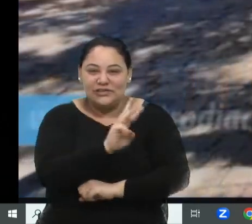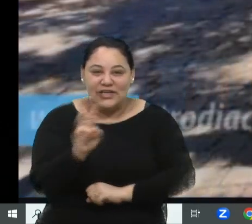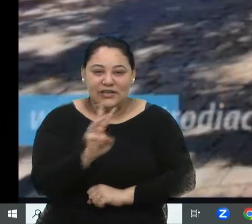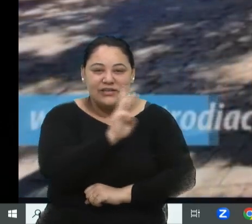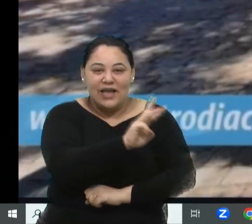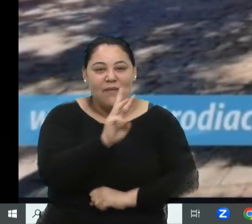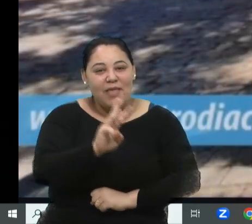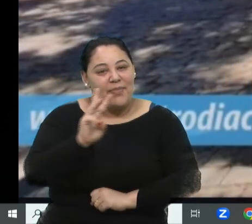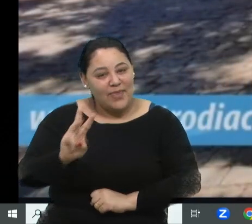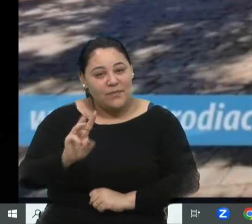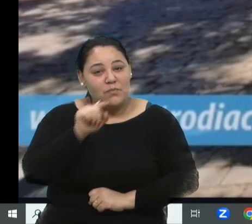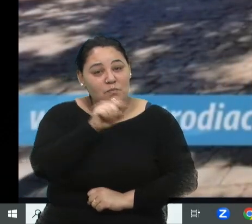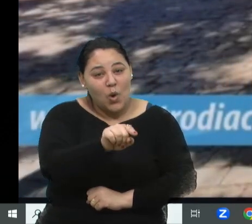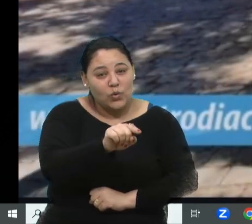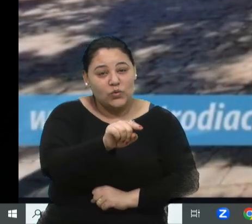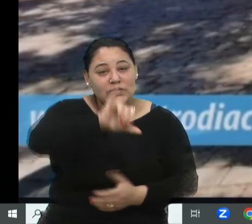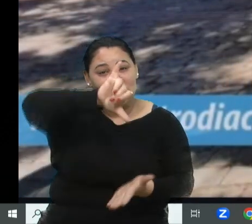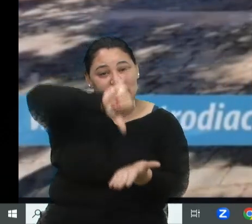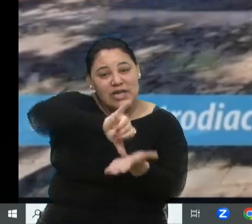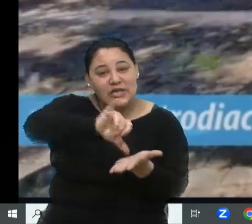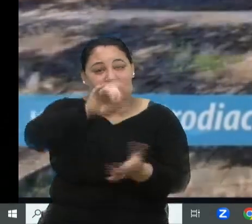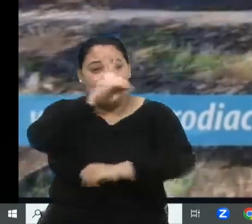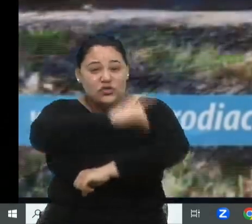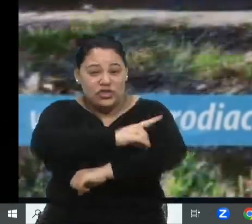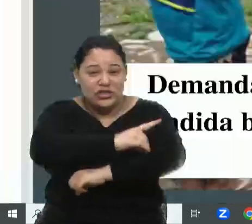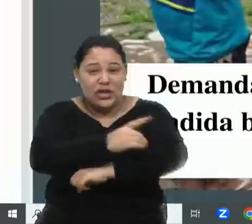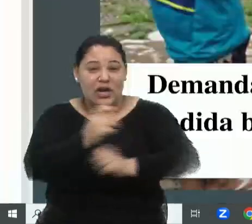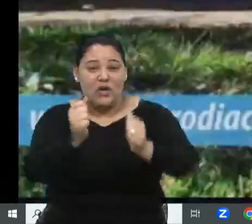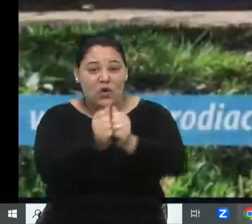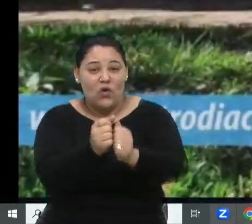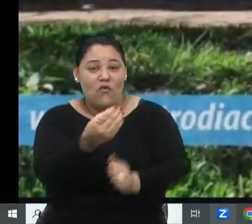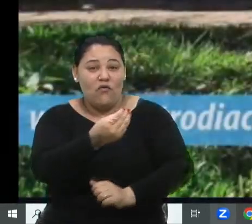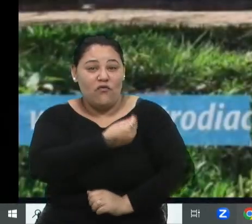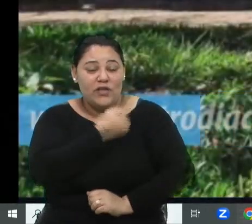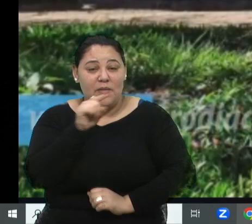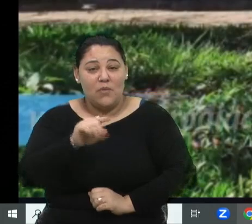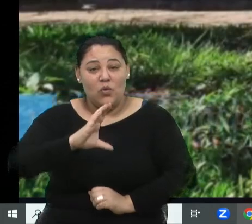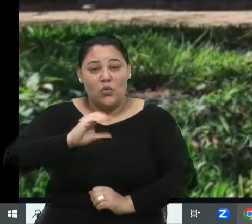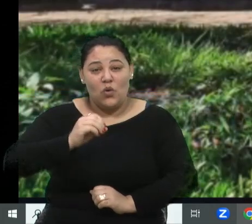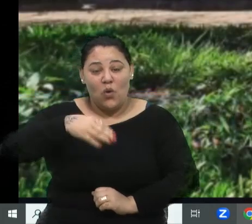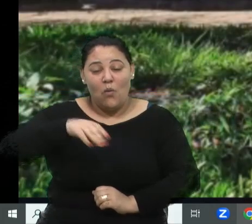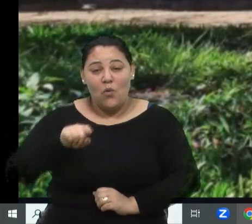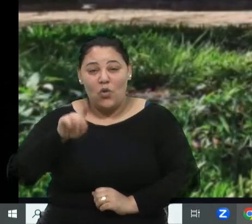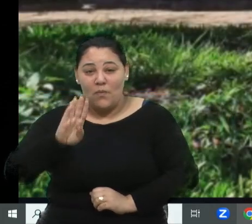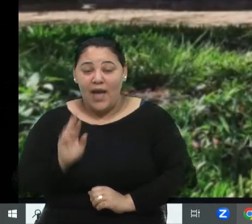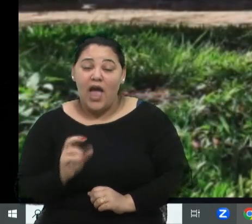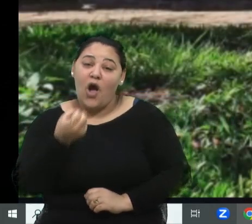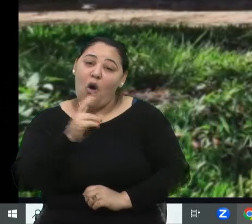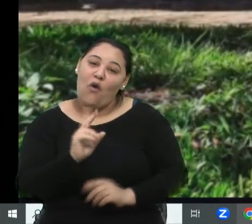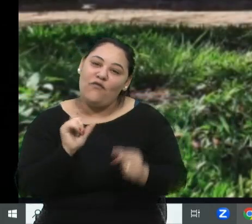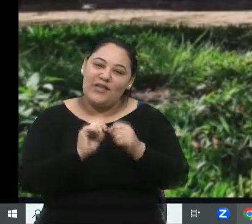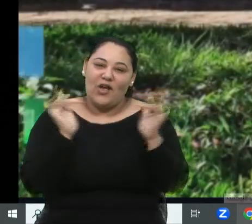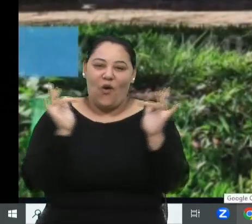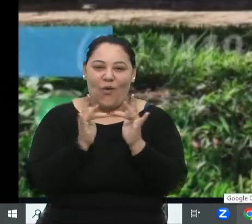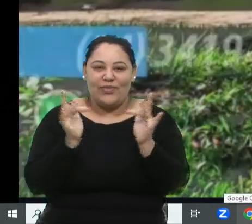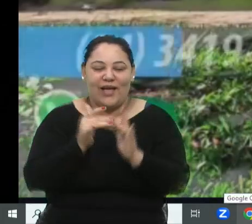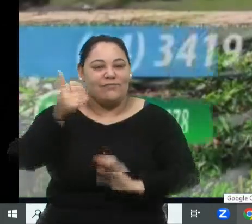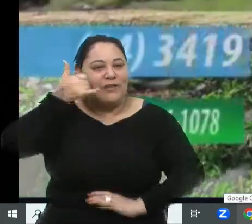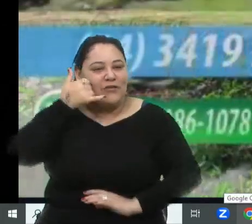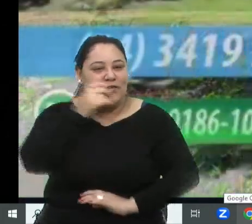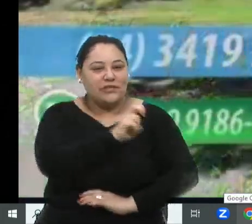www.centrodiaconvida.com.br ou entrar em contato pelo